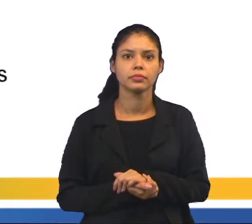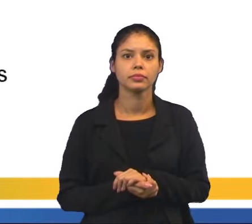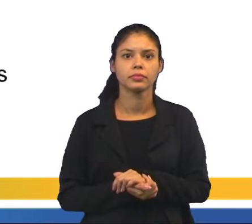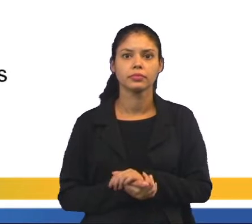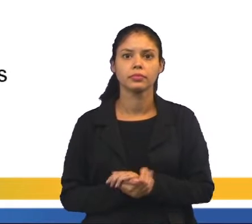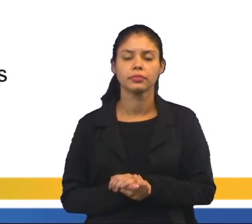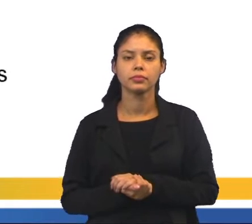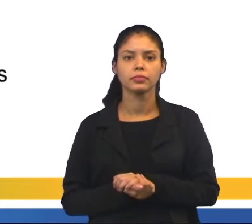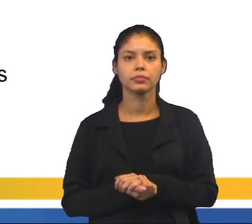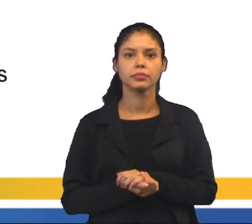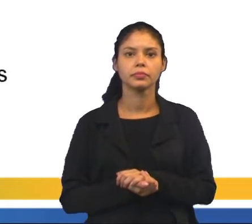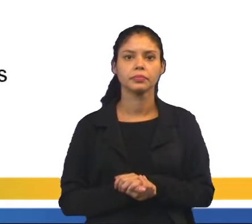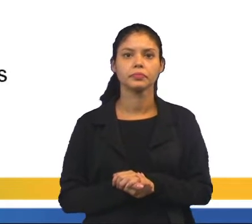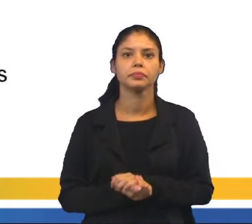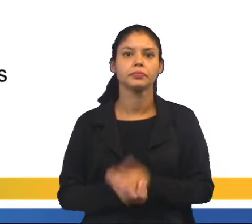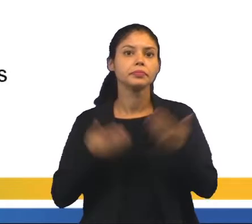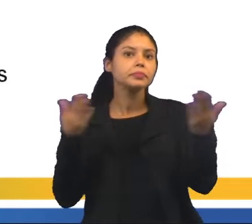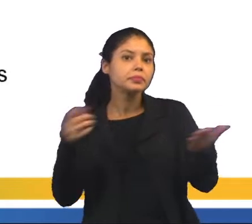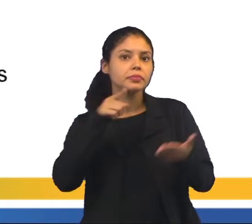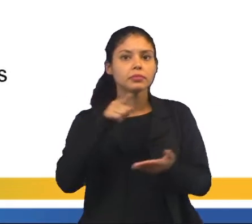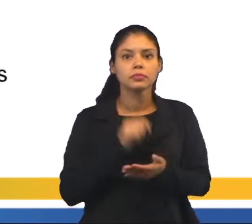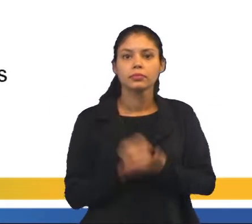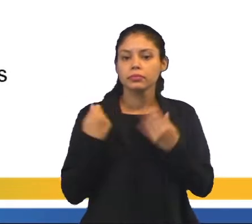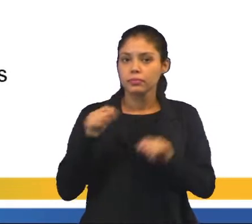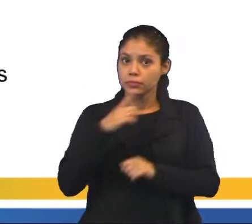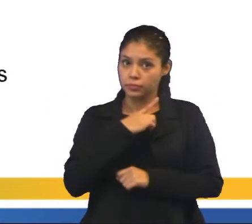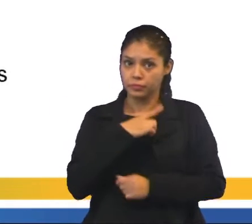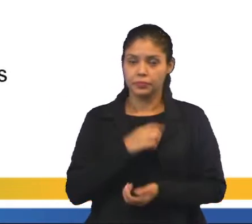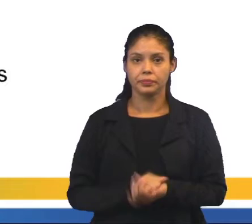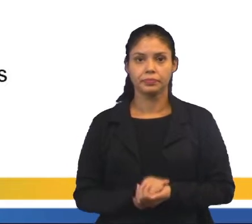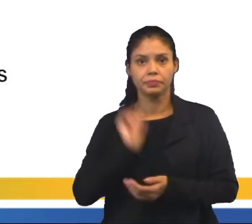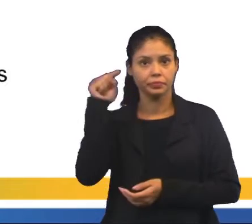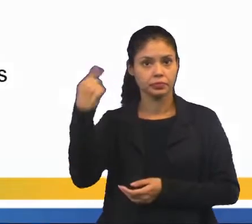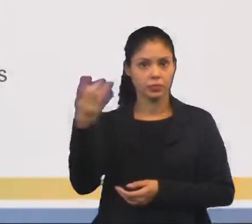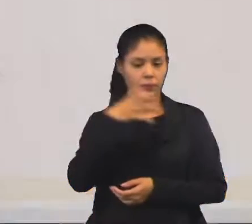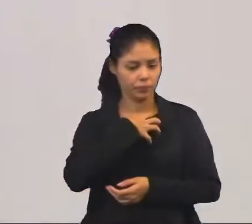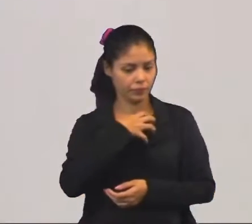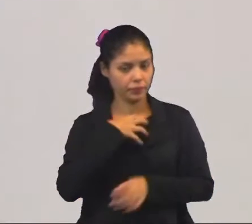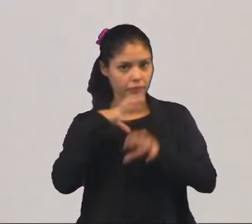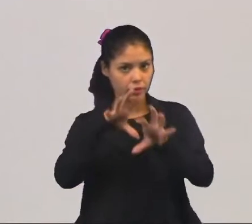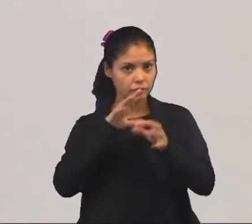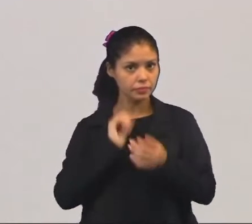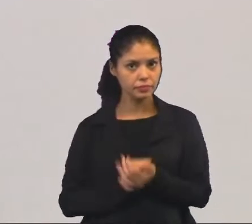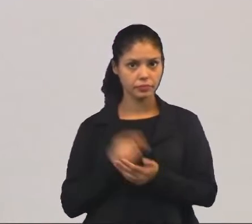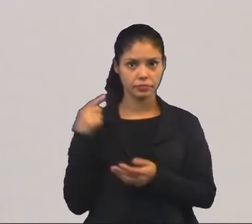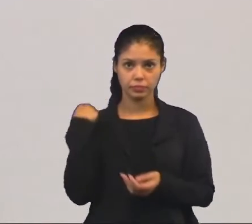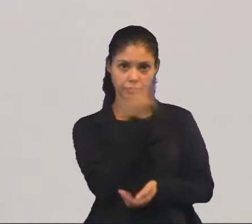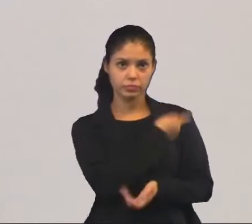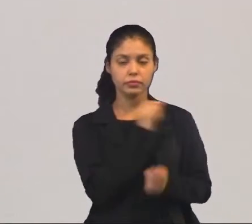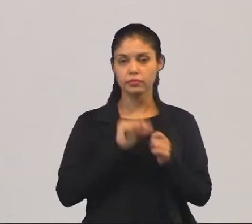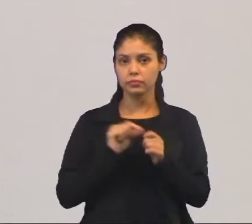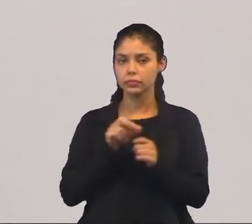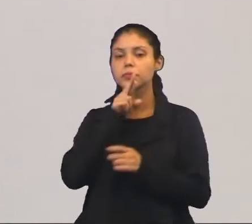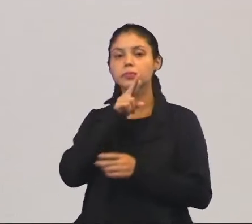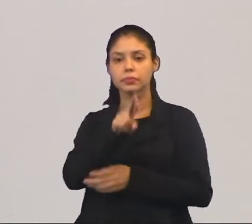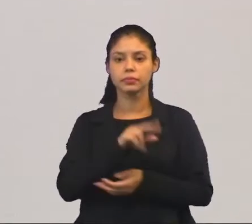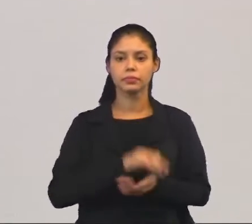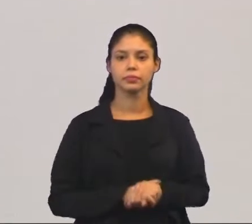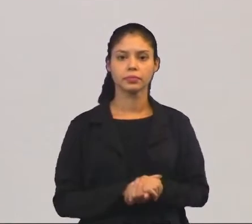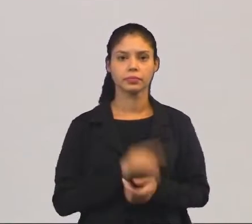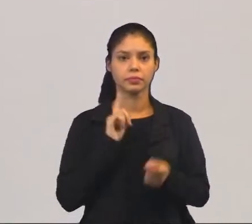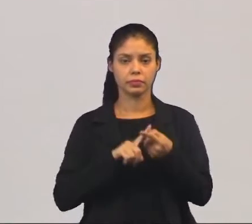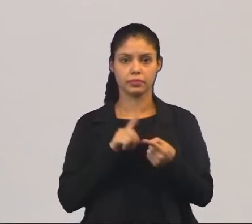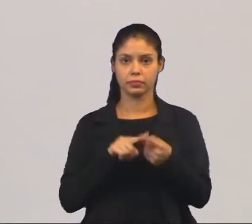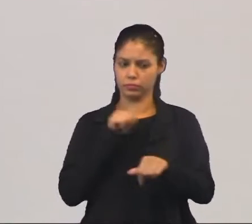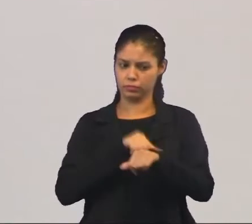medidas que é necessárias, tá? Que necessitamos naquele momento ali, para a gente fazer o cálculo.